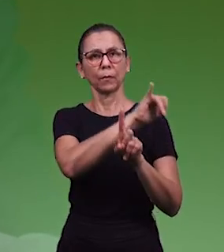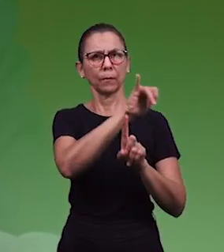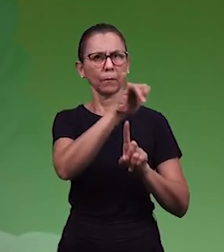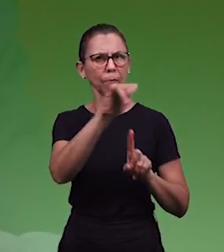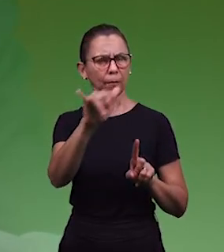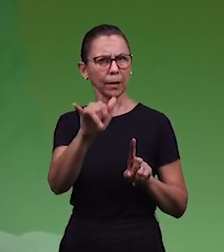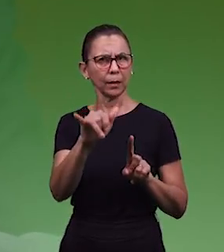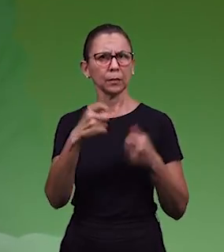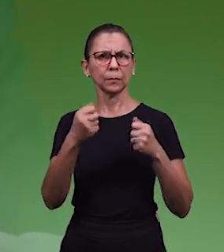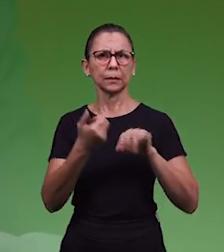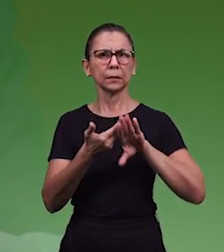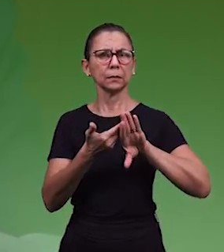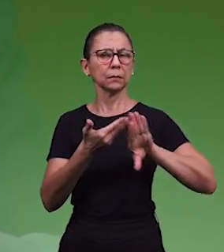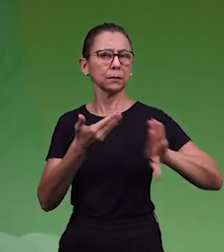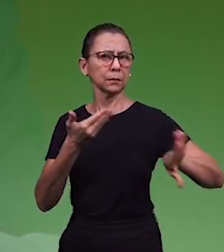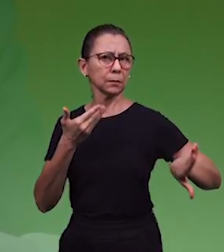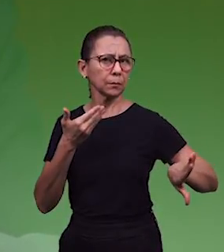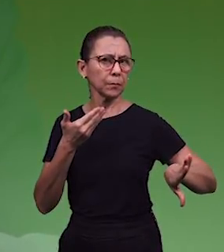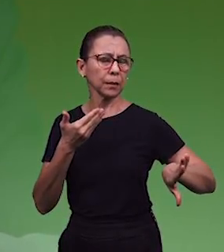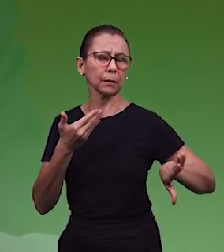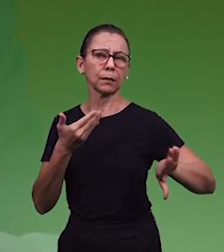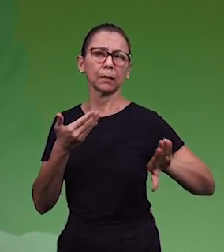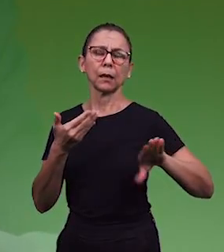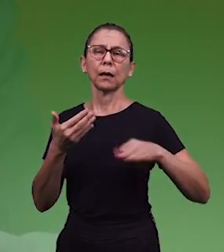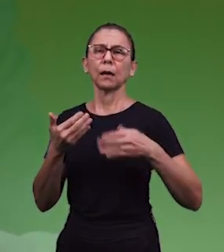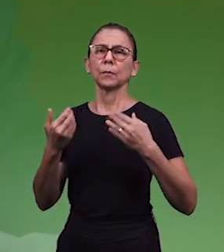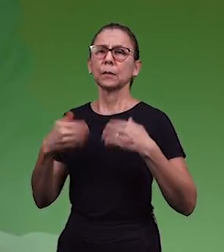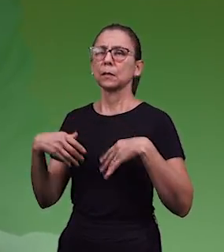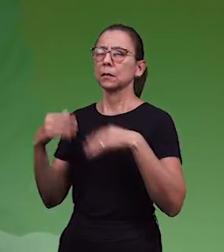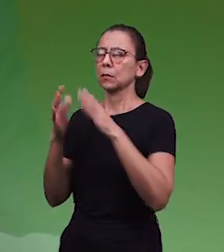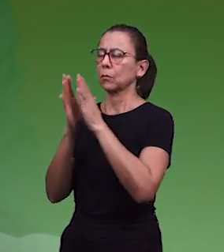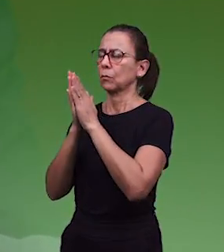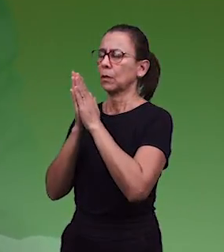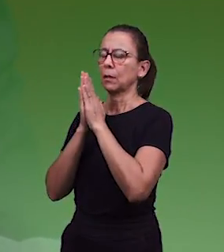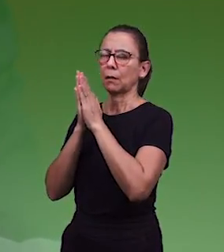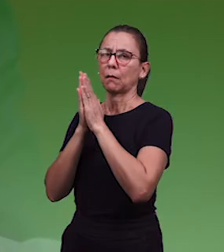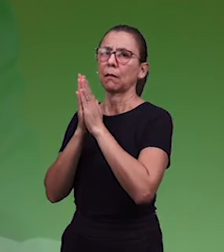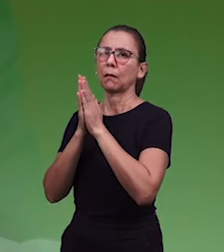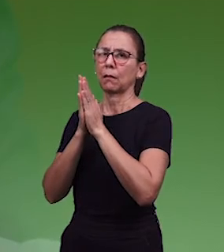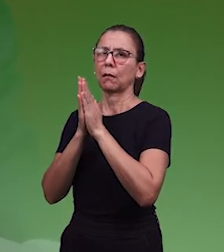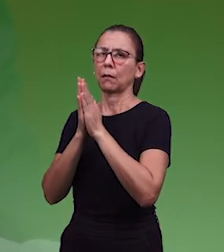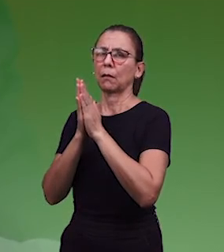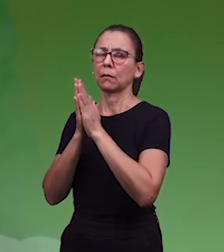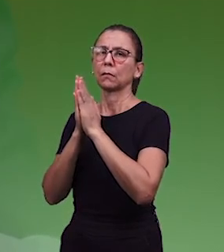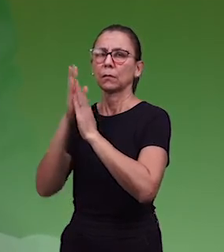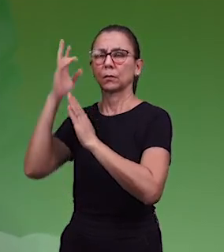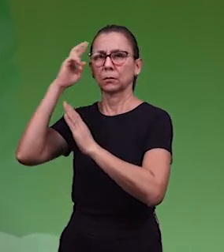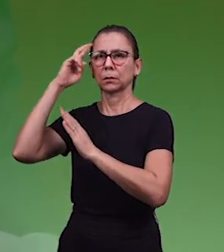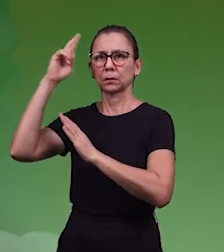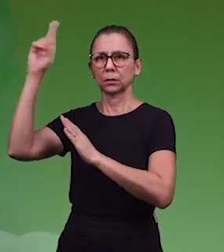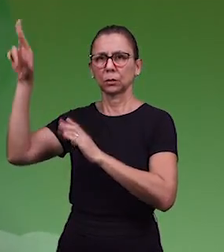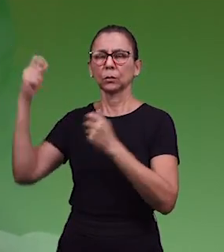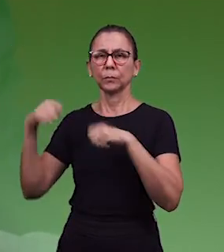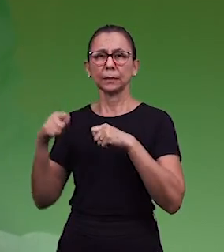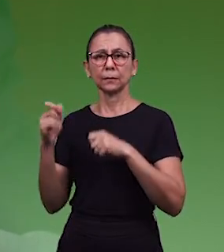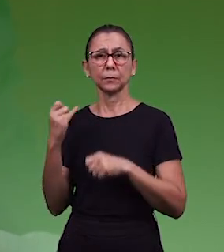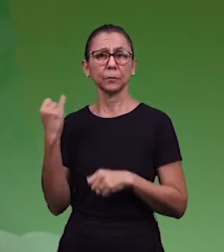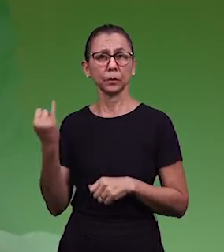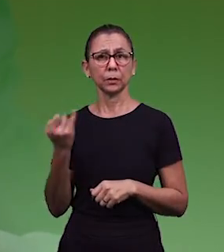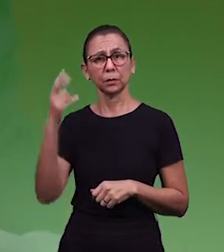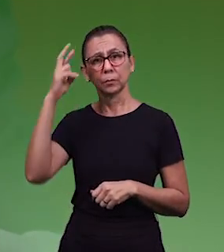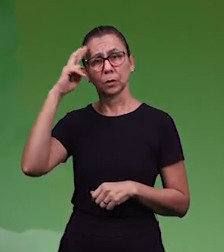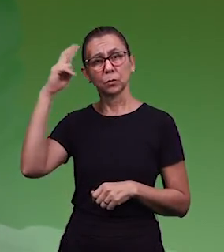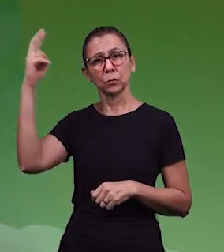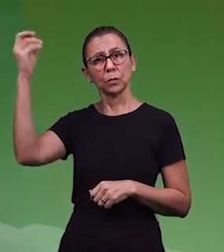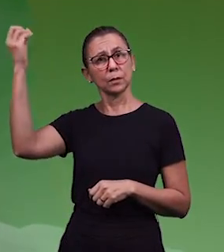consagrado ao Senhor. Ela precisa estar na presença do Senhor, ela precisa ser uma pessoa de oração para que o Senhor possa